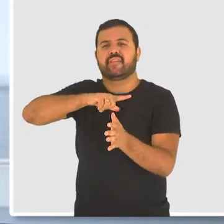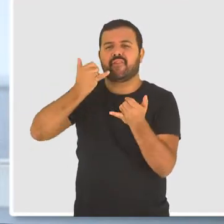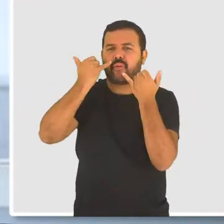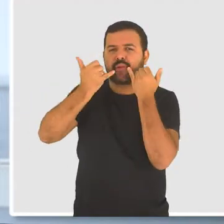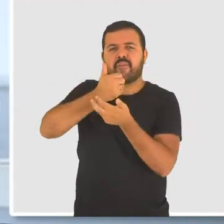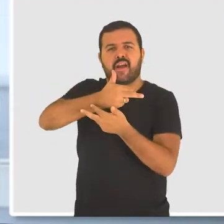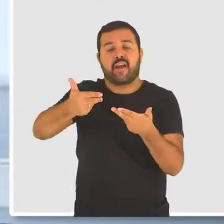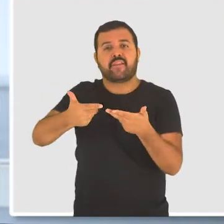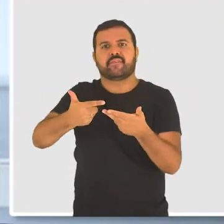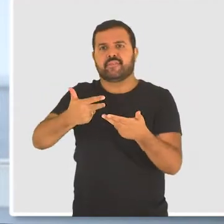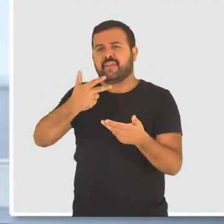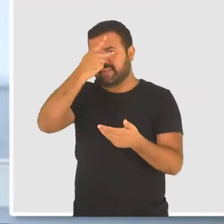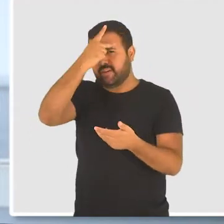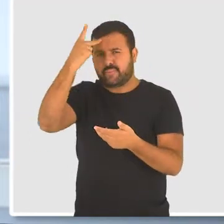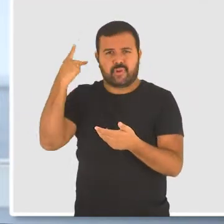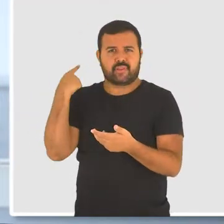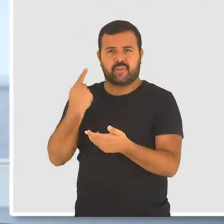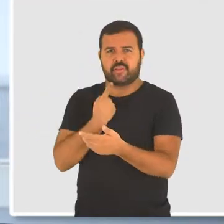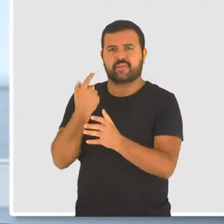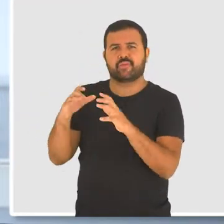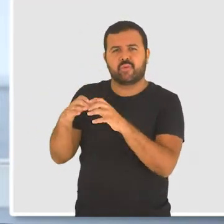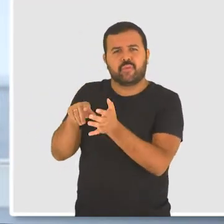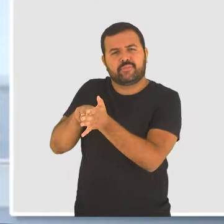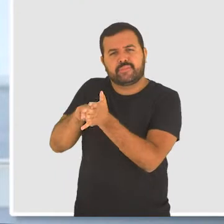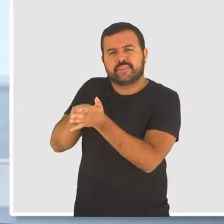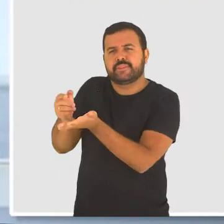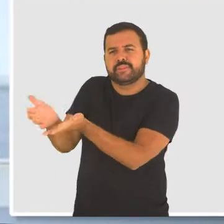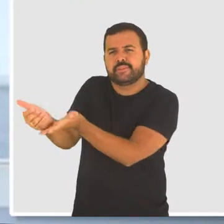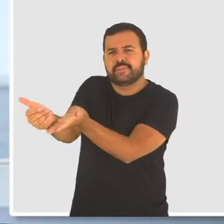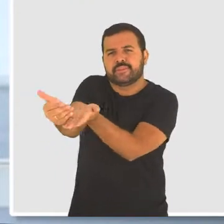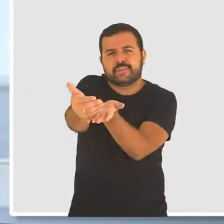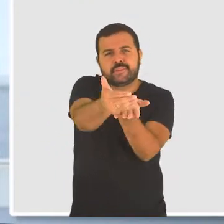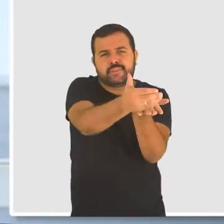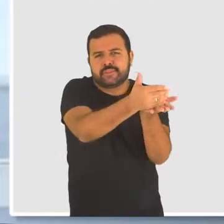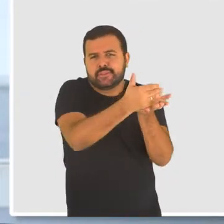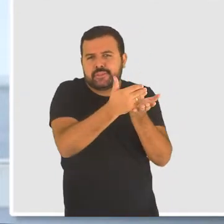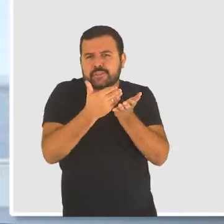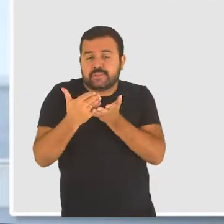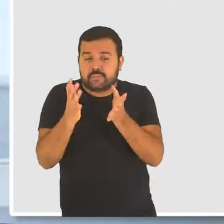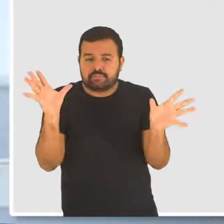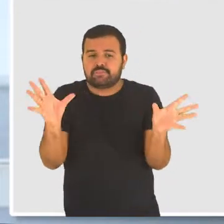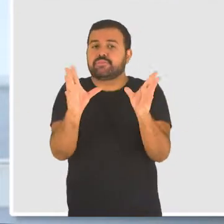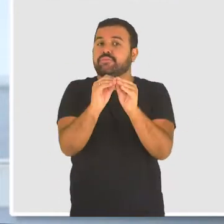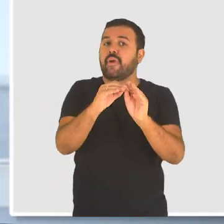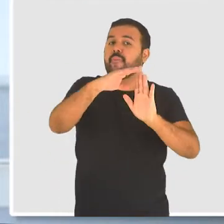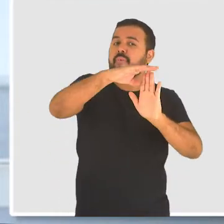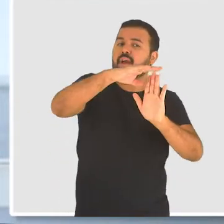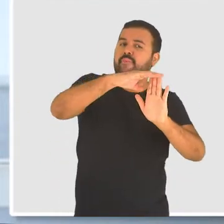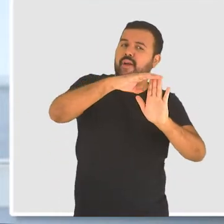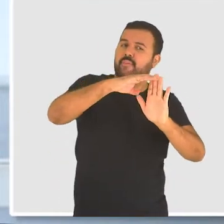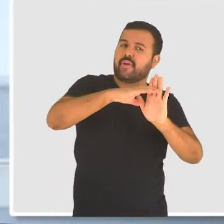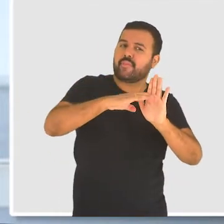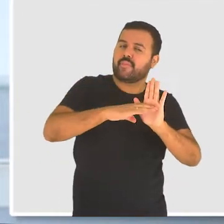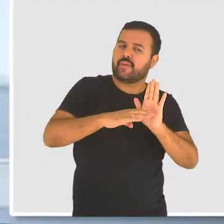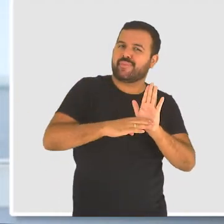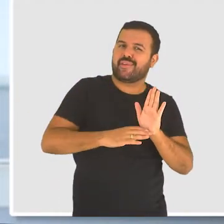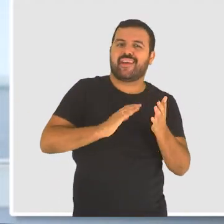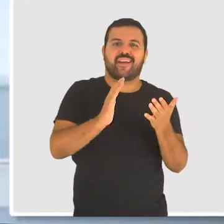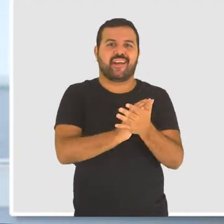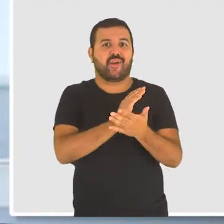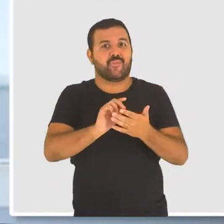matemática acreditam que deva ser foco de preocupação desses professores. Nós